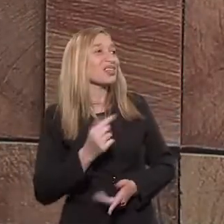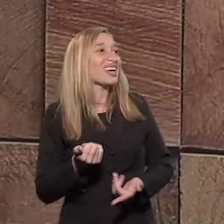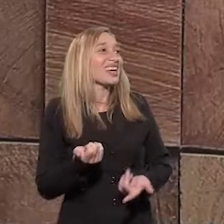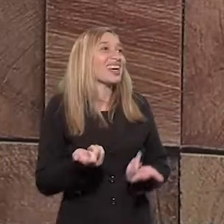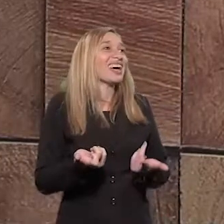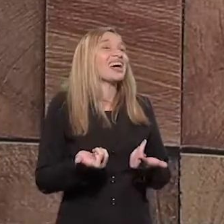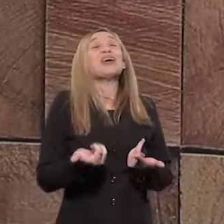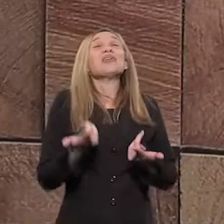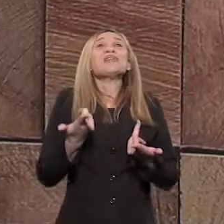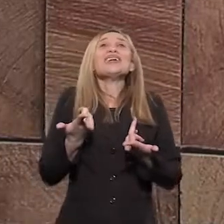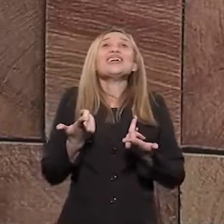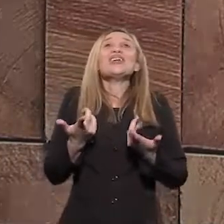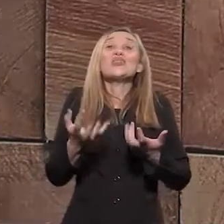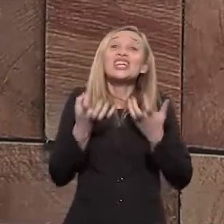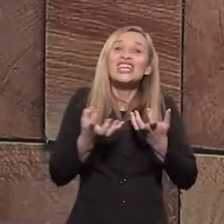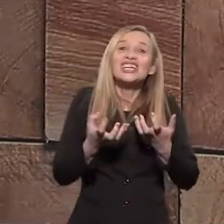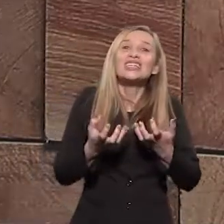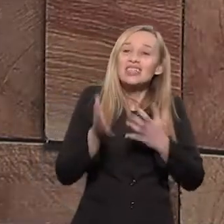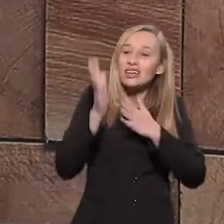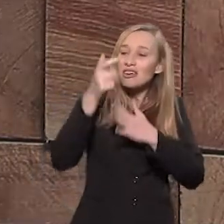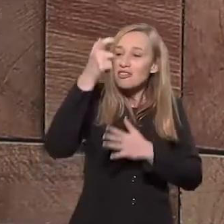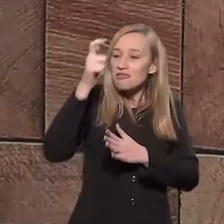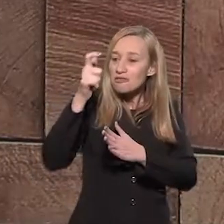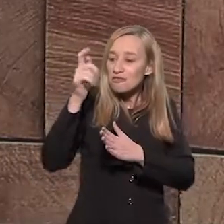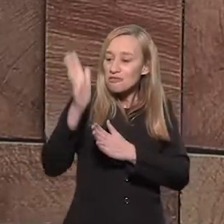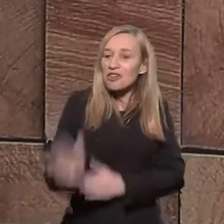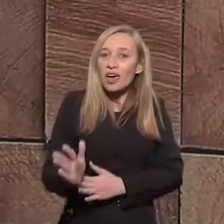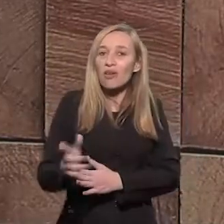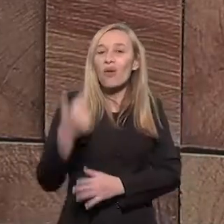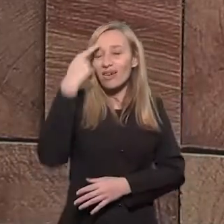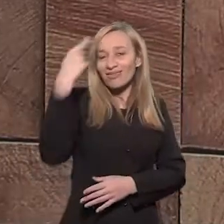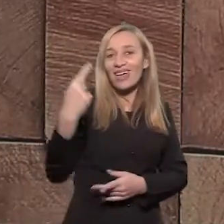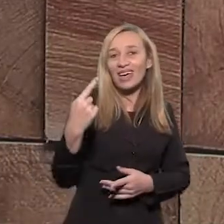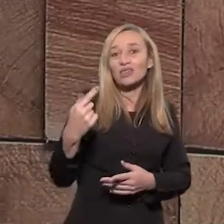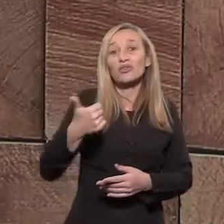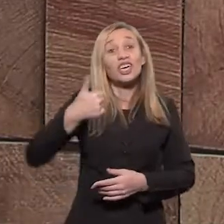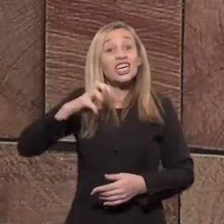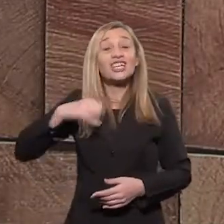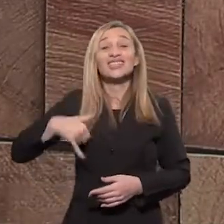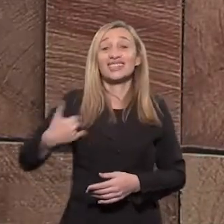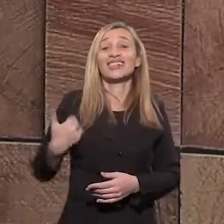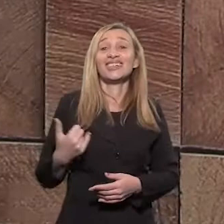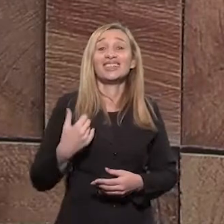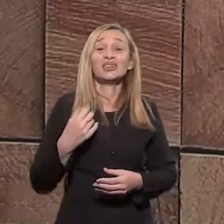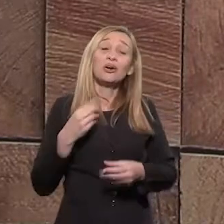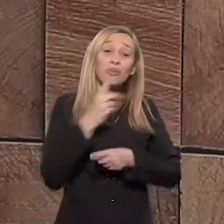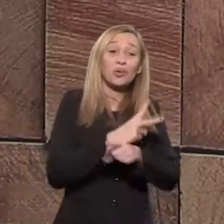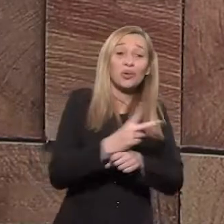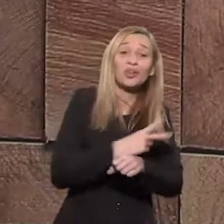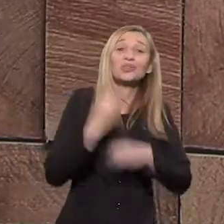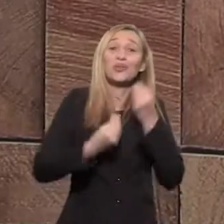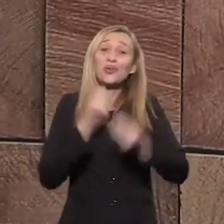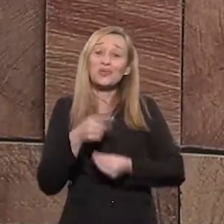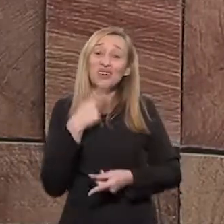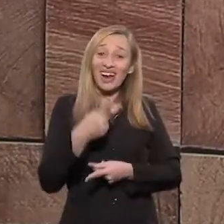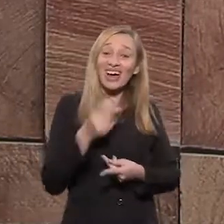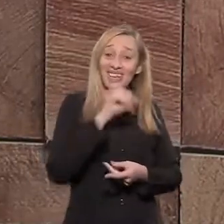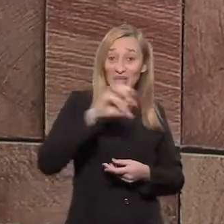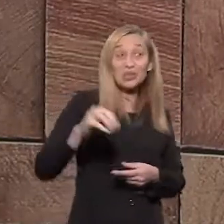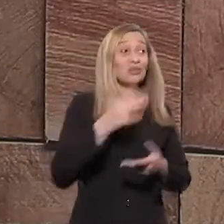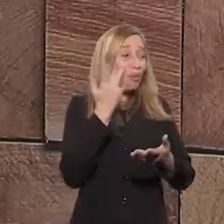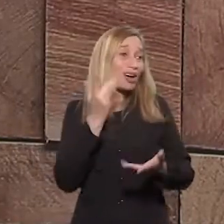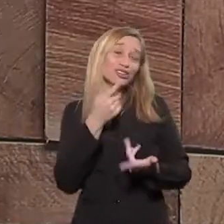não é tanto, mas assim, eu quis ser fiel a essa ideia. Então eu fiquei 15 anos procurando a melhor forma de dizer isso,